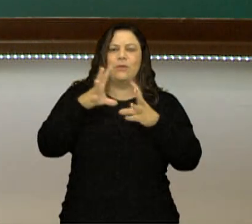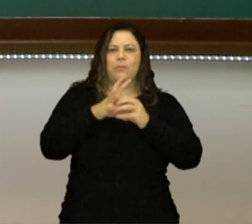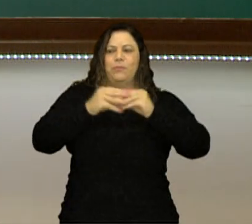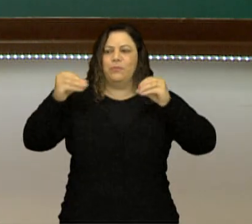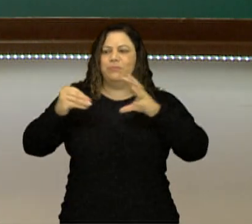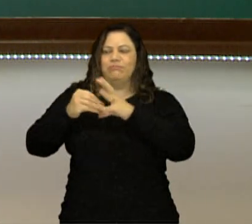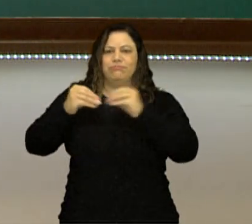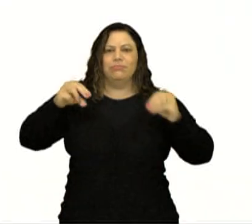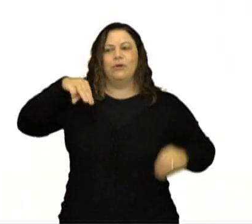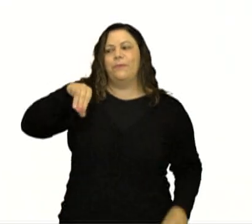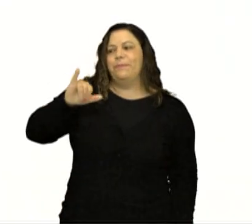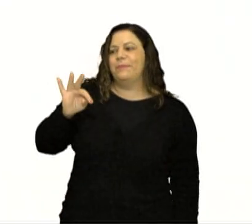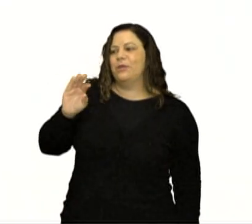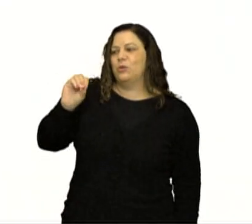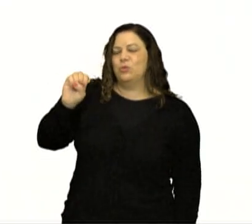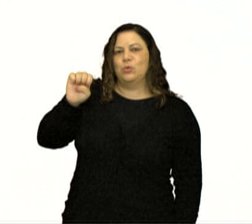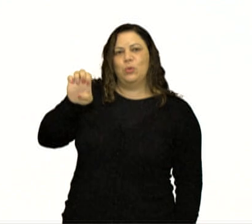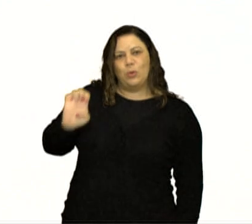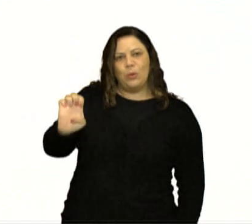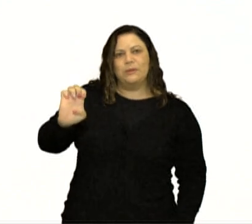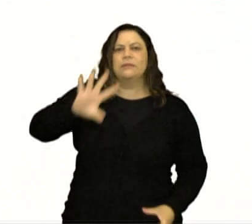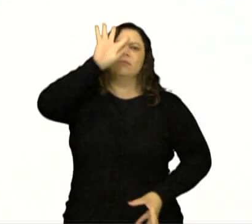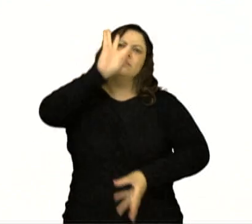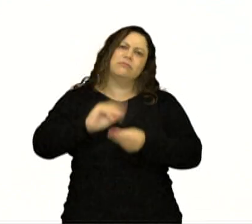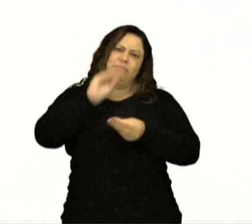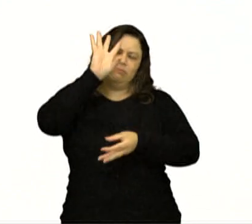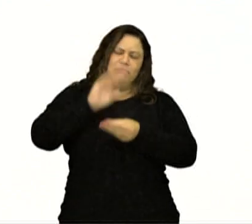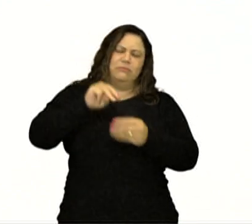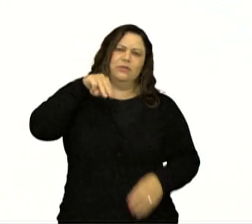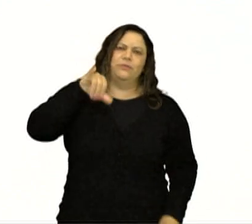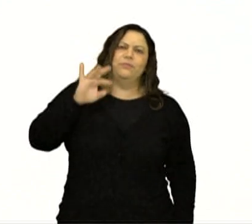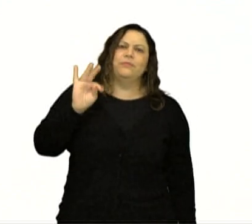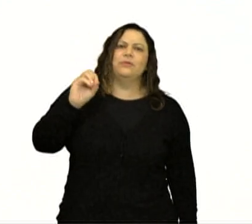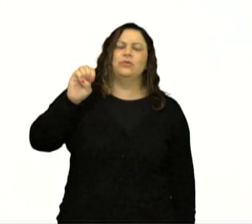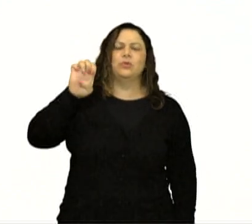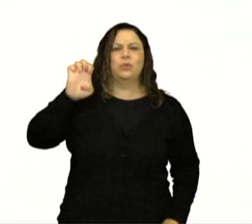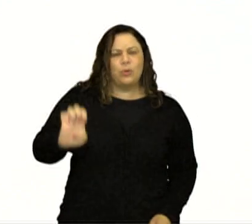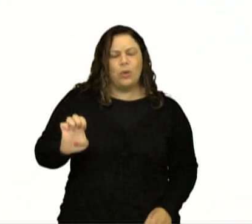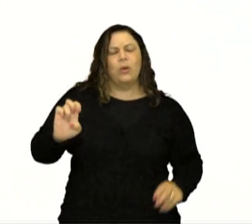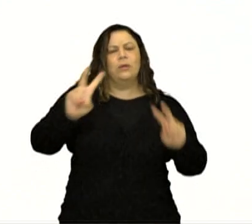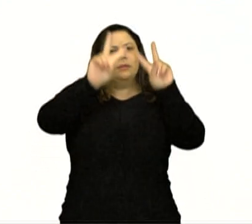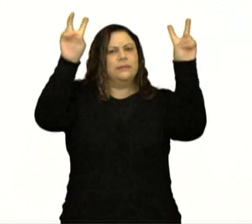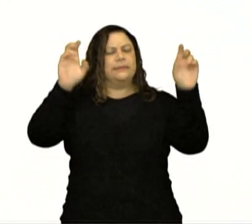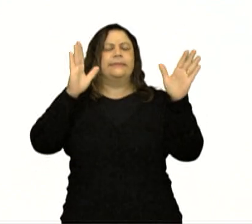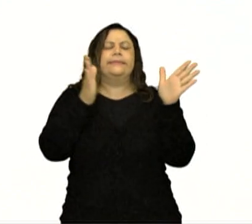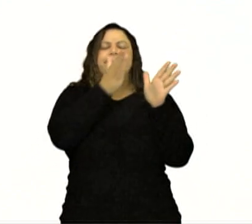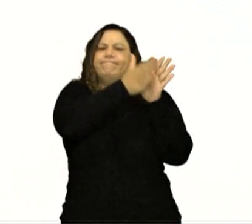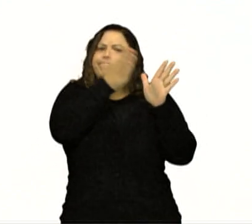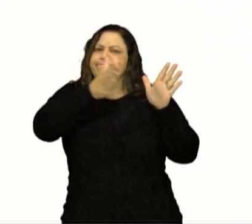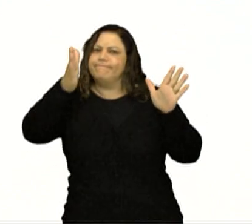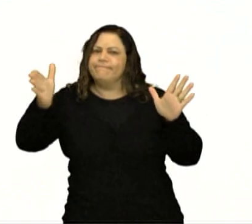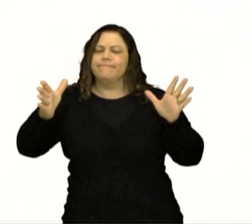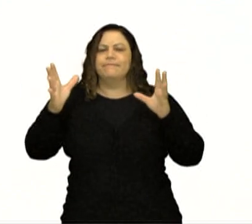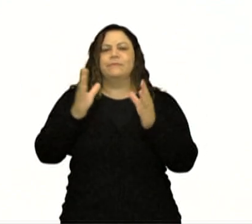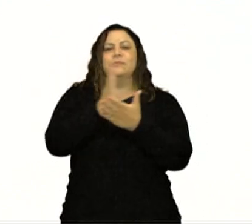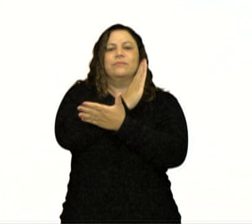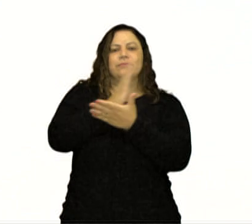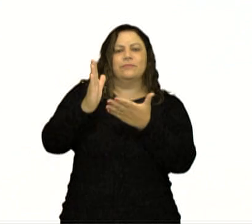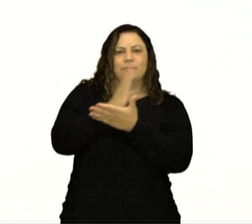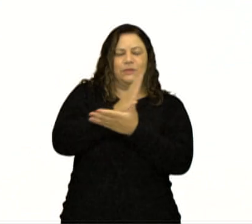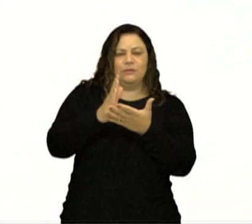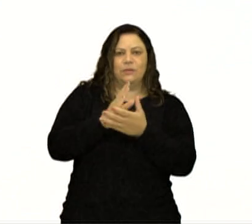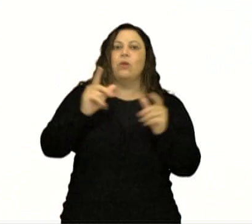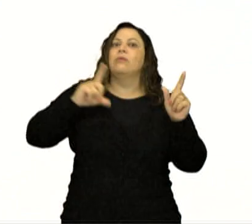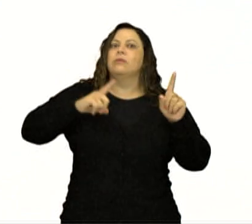mitose. Vamos concluir que a mitose é um processo de divisão celular. Existem também a meiose, tá? Mas